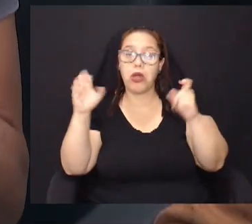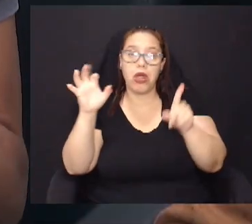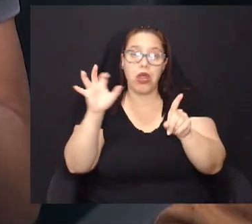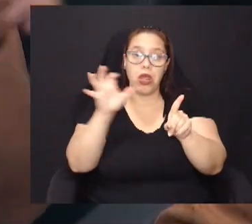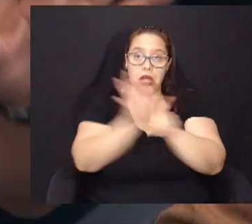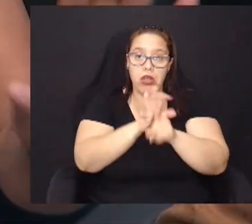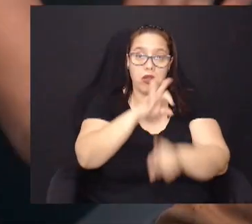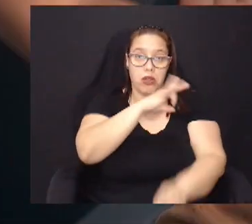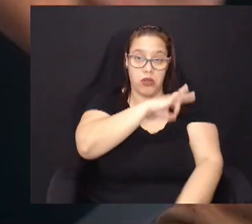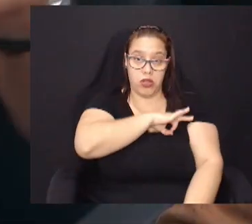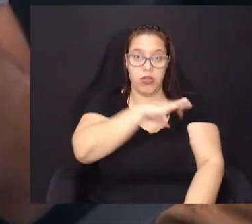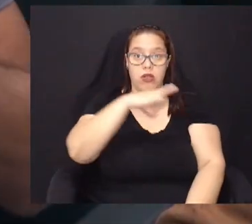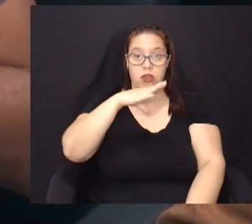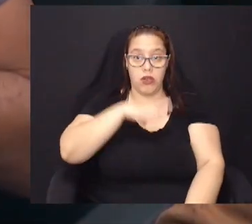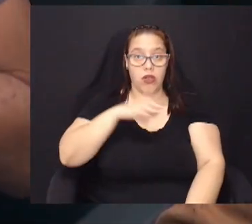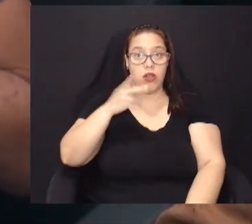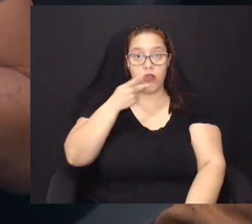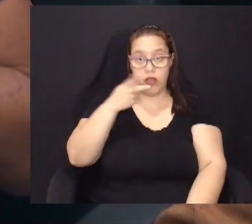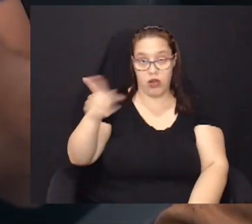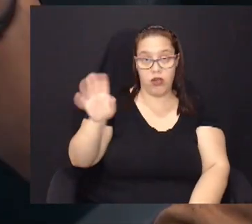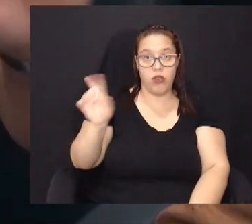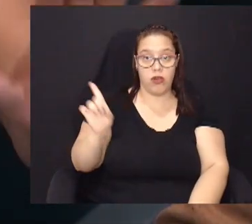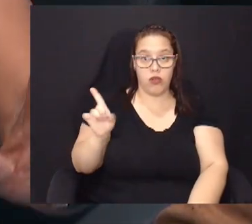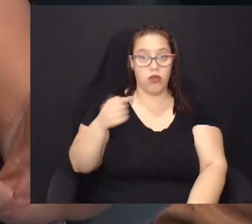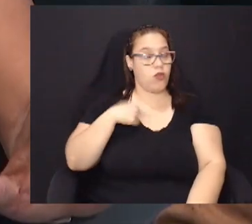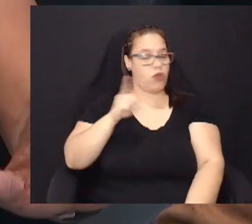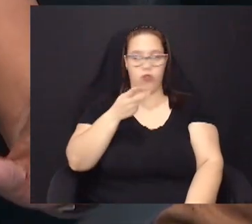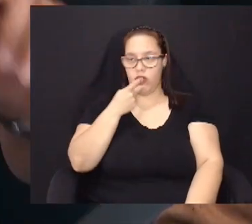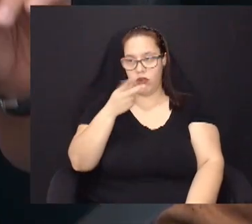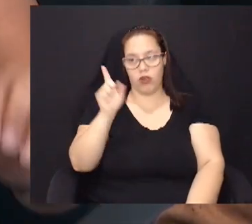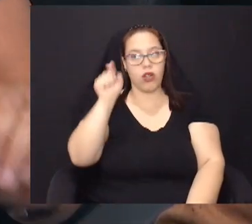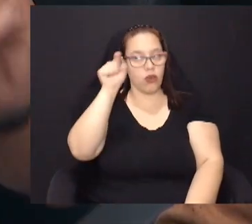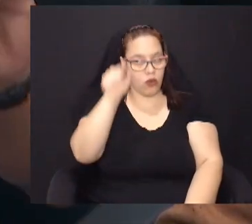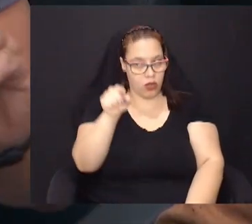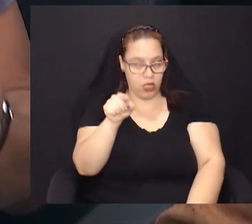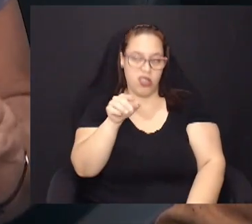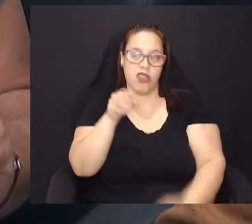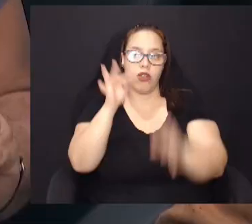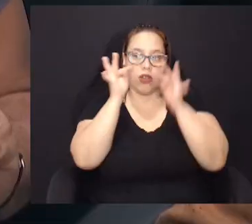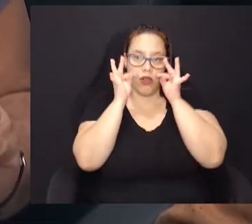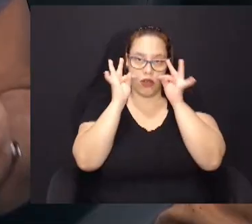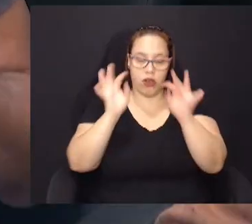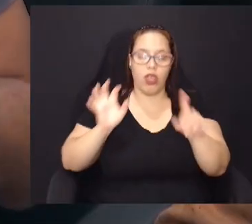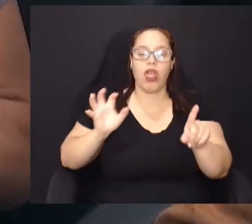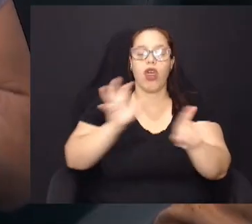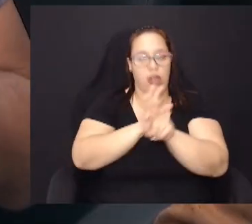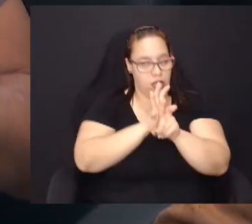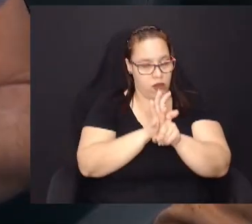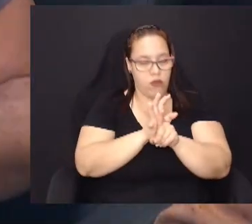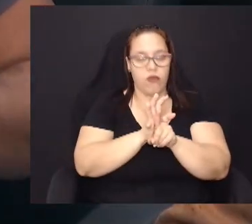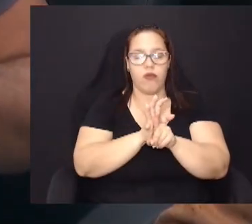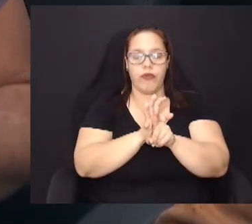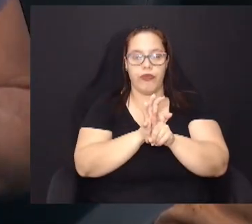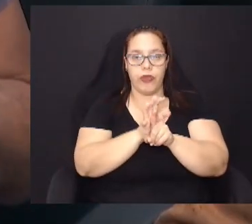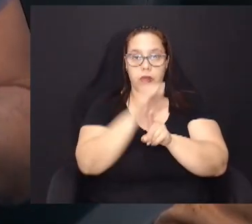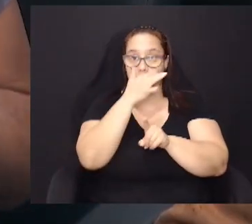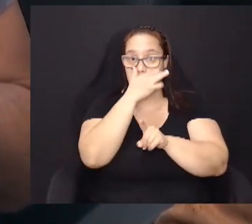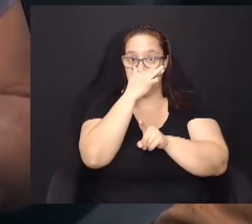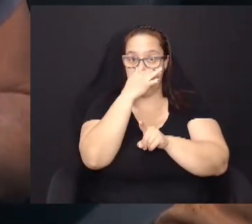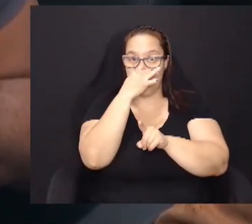Guarda Municipal, segundo eles, né? Não é eu que estou falando, segundo eles. Houve essa perseguição e isso gerou